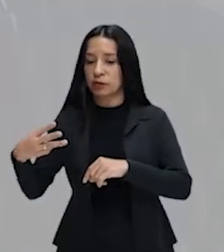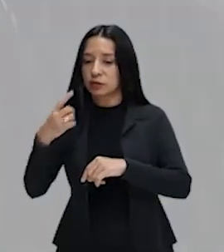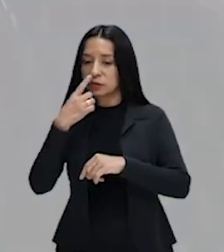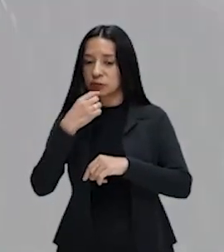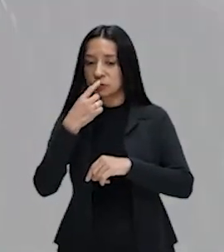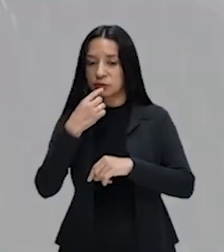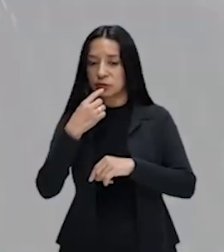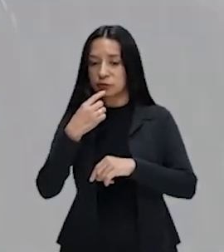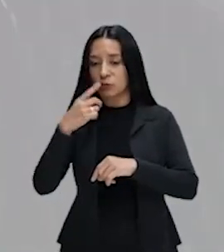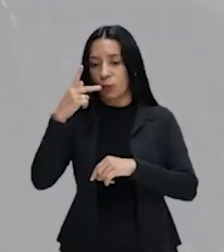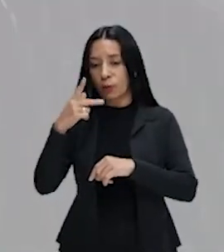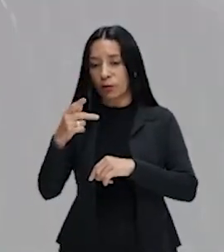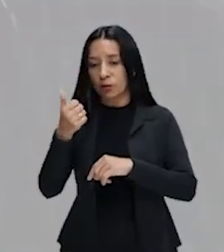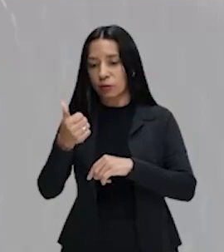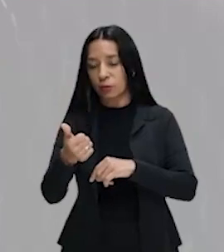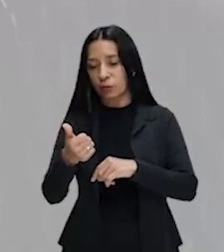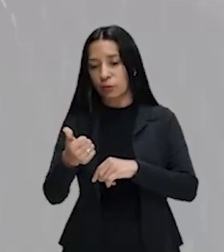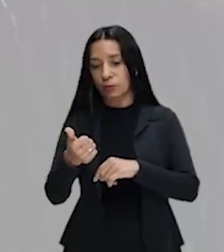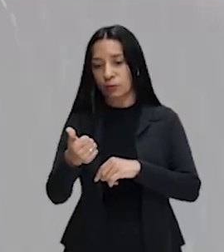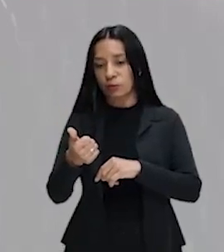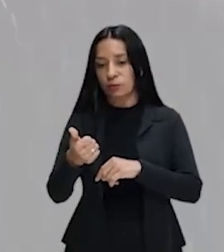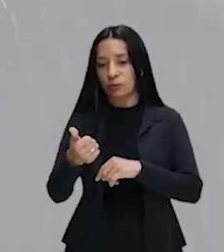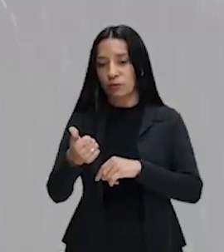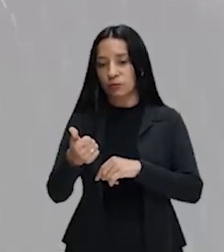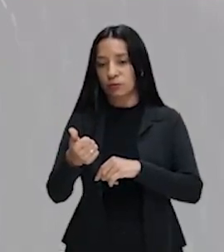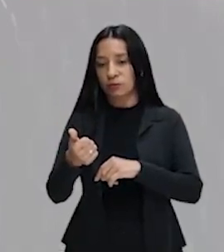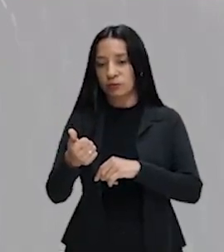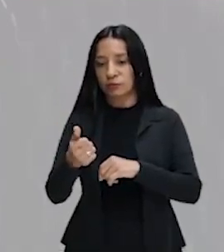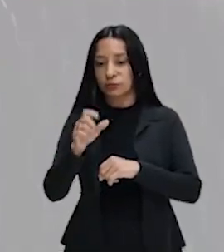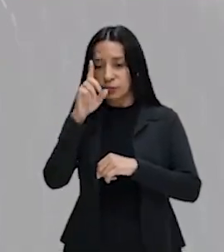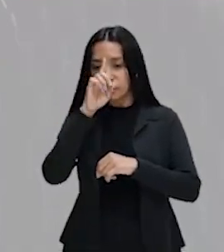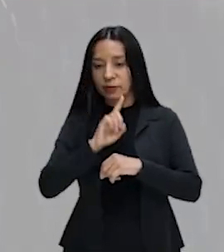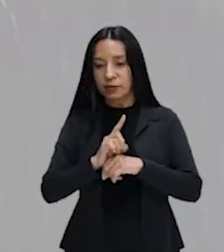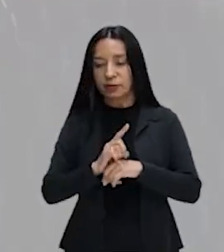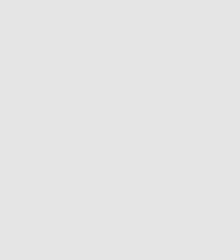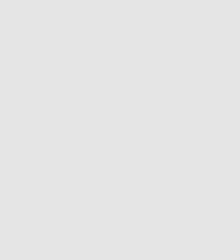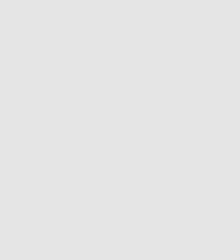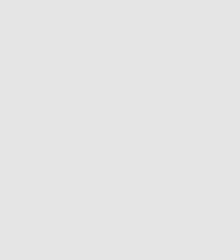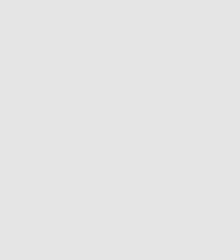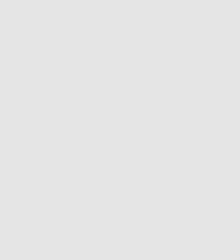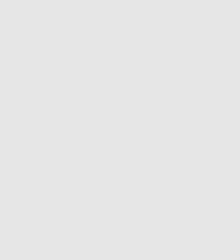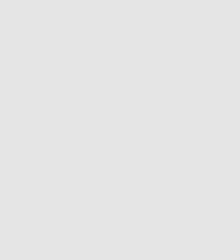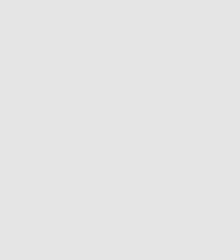vermelhos, para 1 amarelo, ok? Até a próxima. Tchau, tchau.